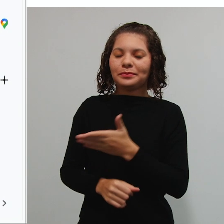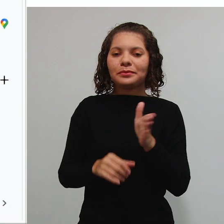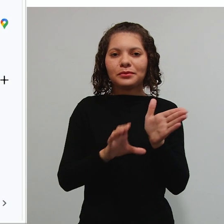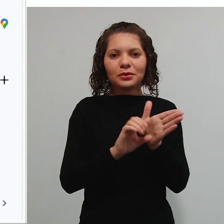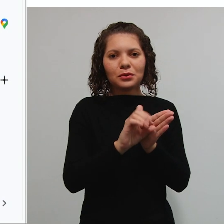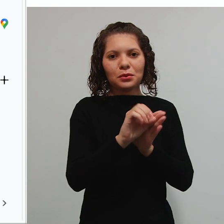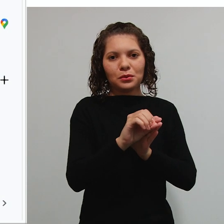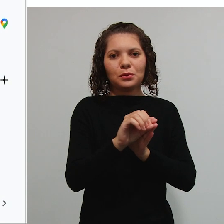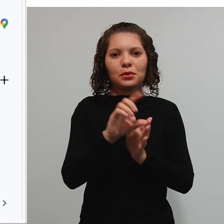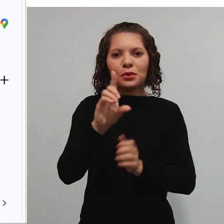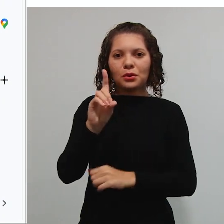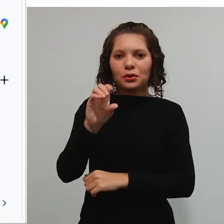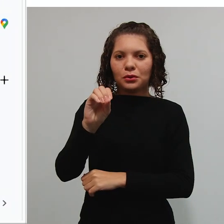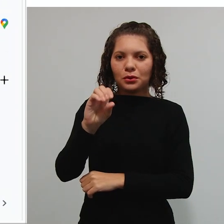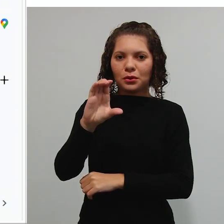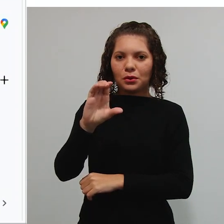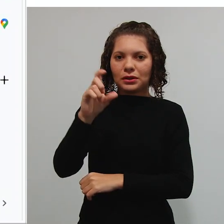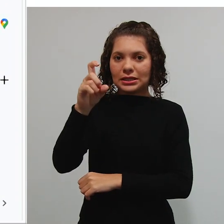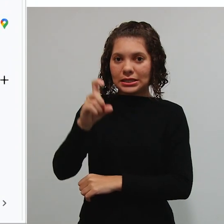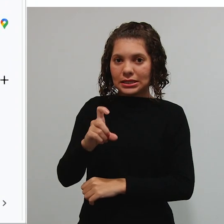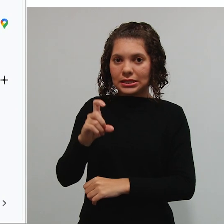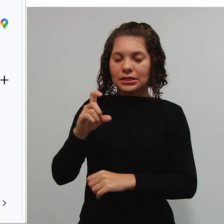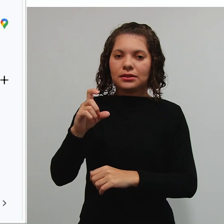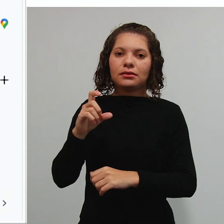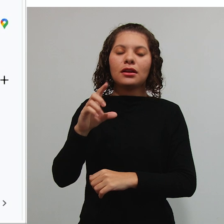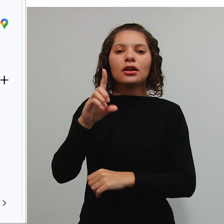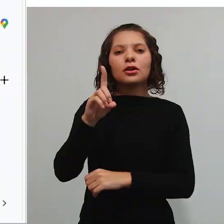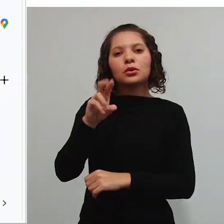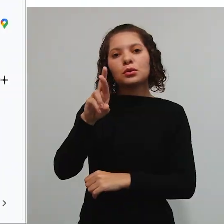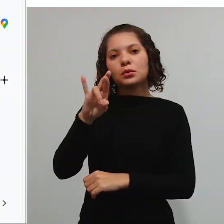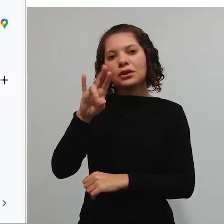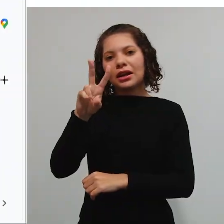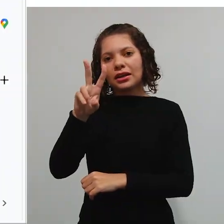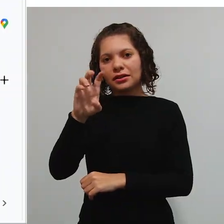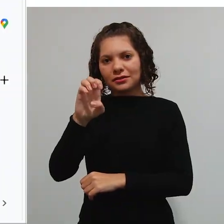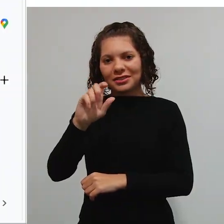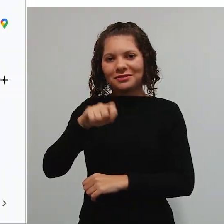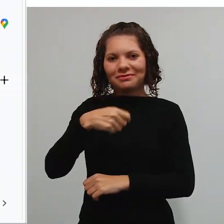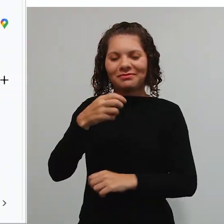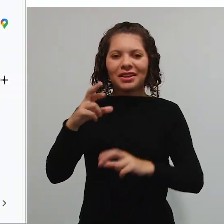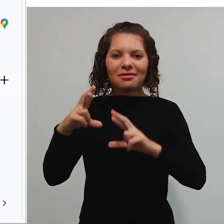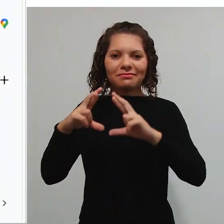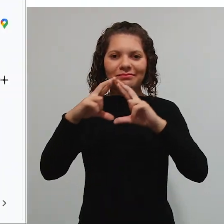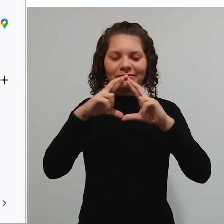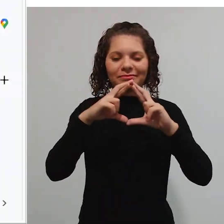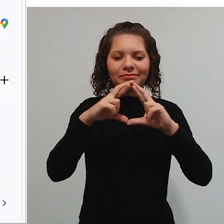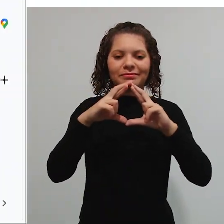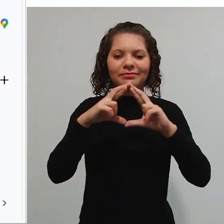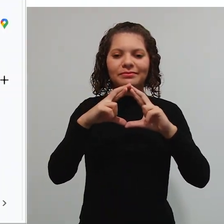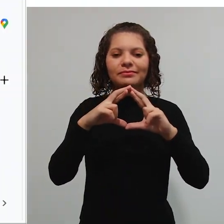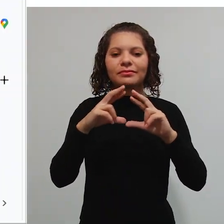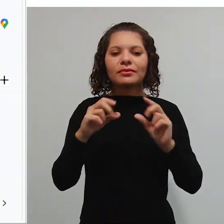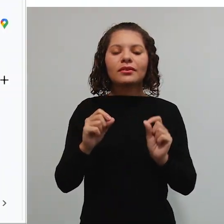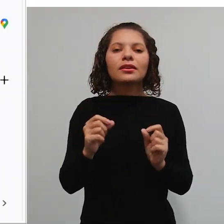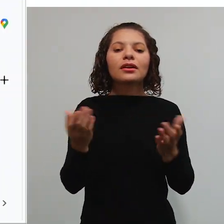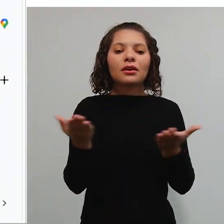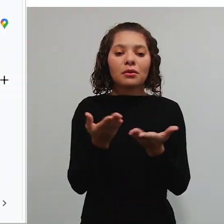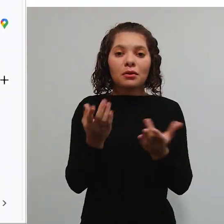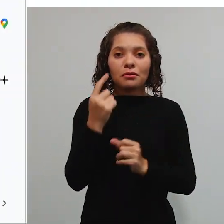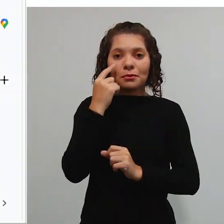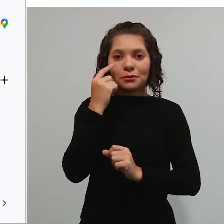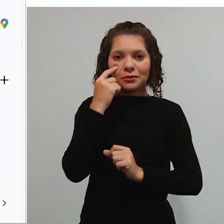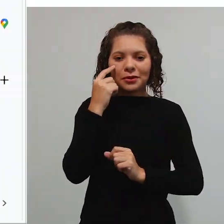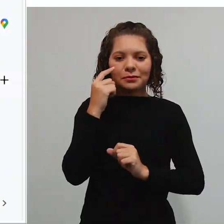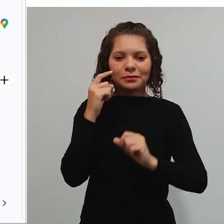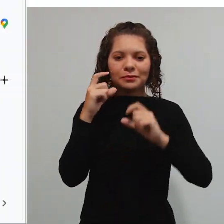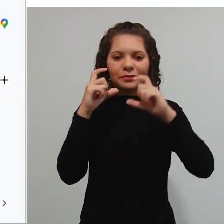Docs, dentro do Drive, e depois a gente vai trabalhar lá no Word, só para a gente ver a paleta, né, dos